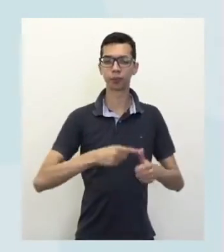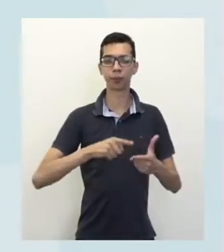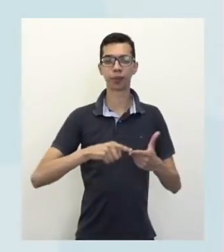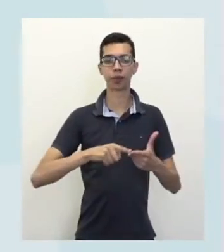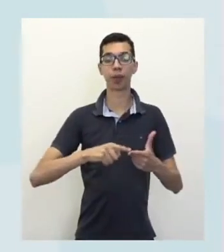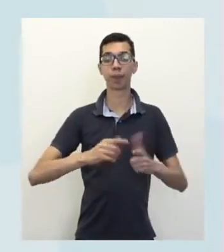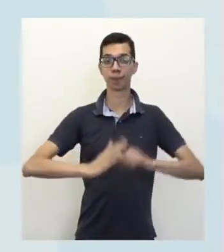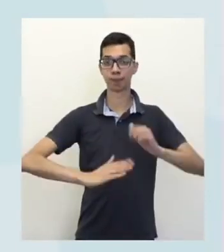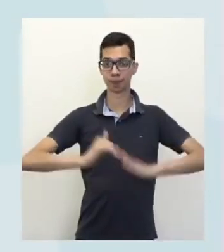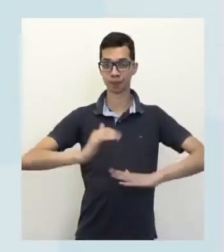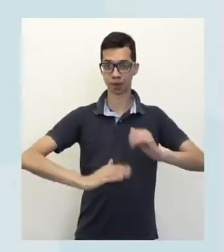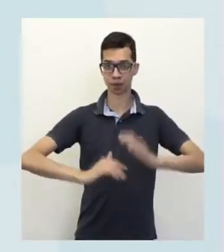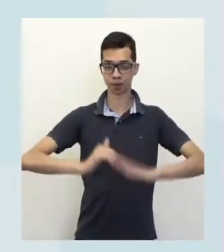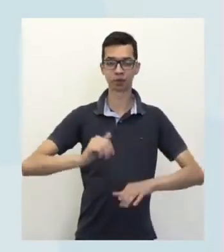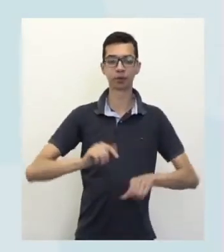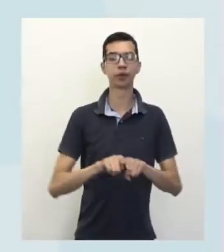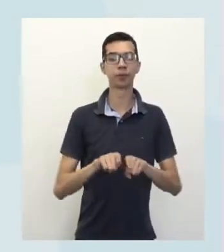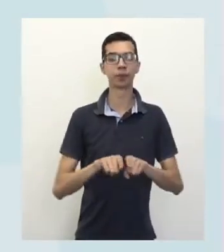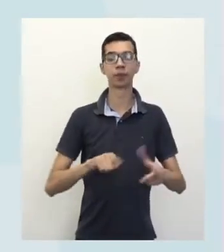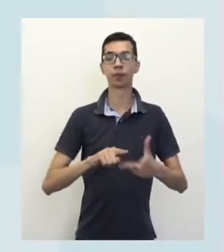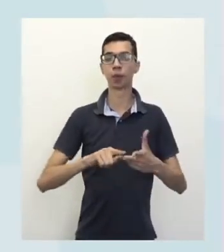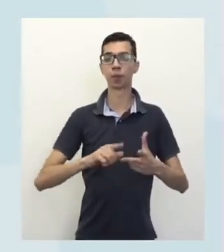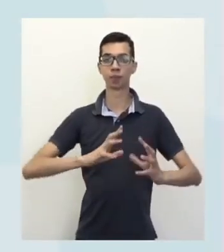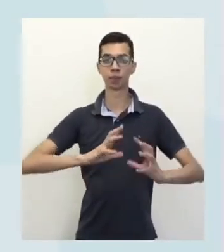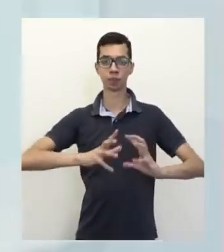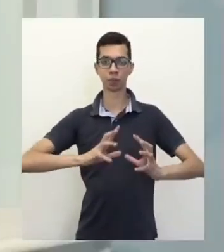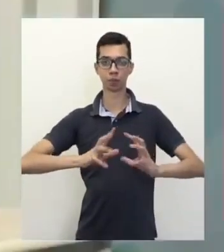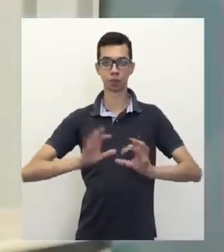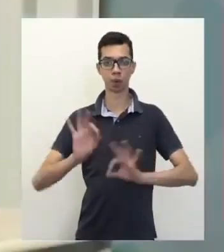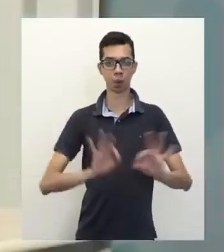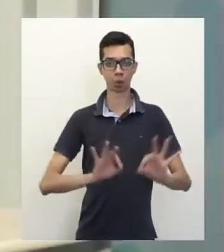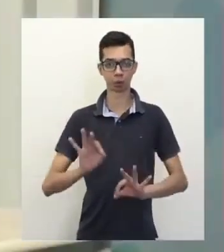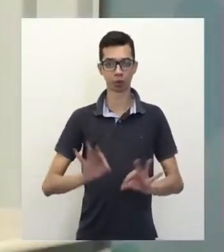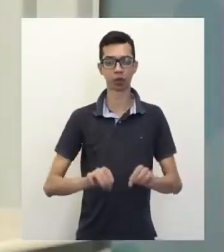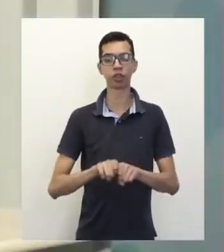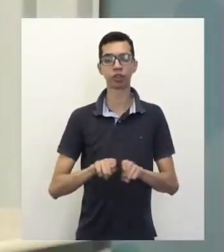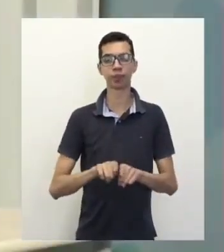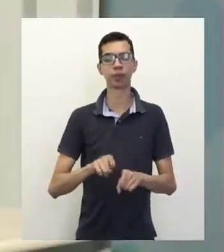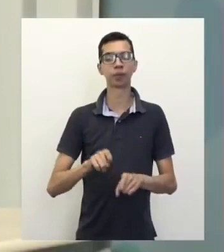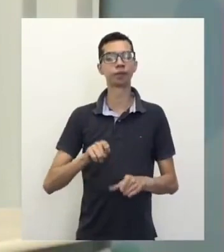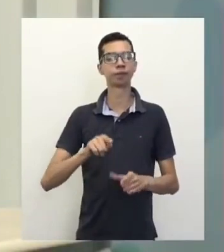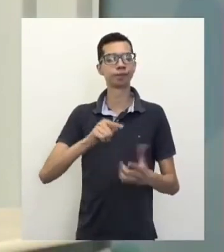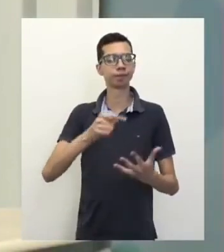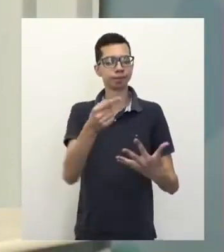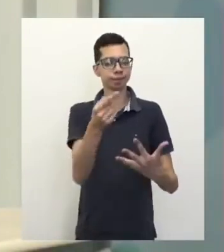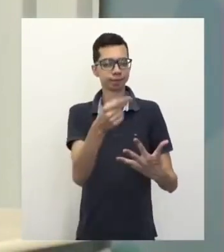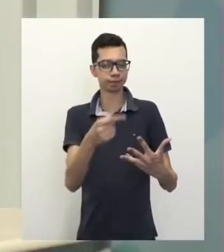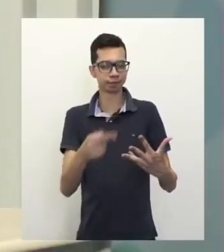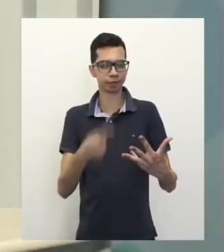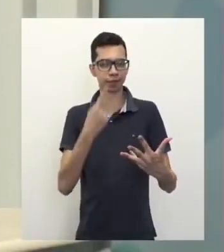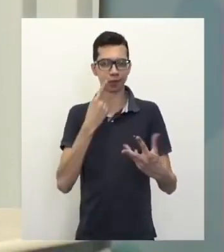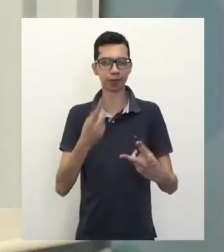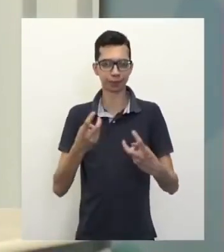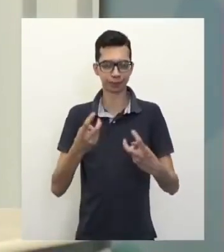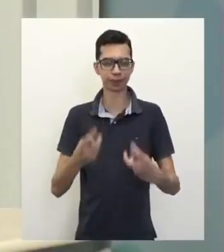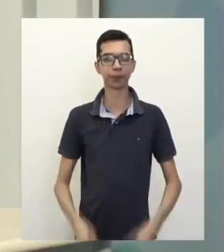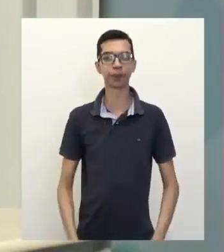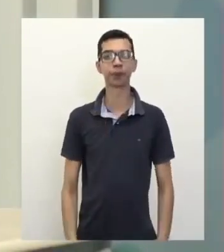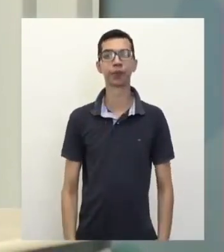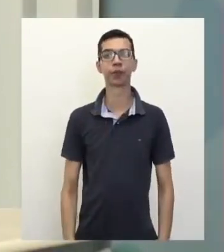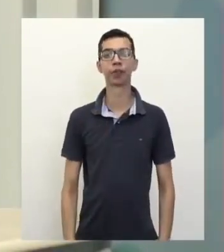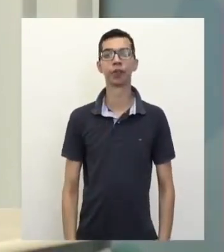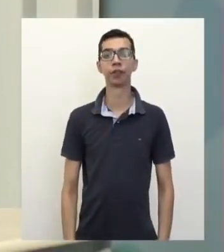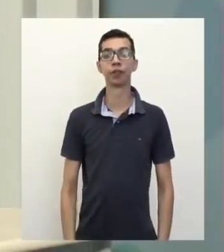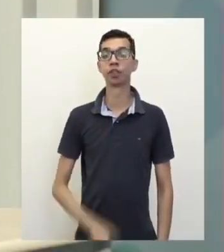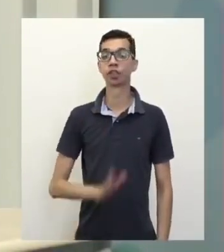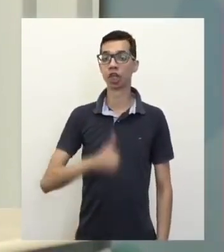indústria de transformação. Nas aulas aqui do Centro de Mídias, em que eu e a professora Milene estivemos com vocês, a gente trabalhou